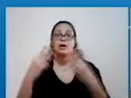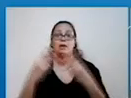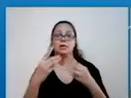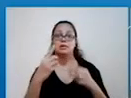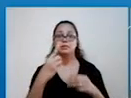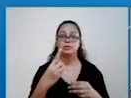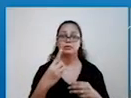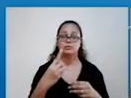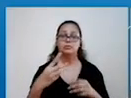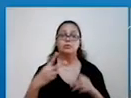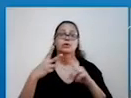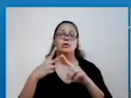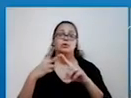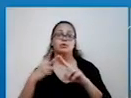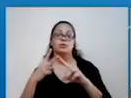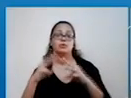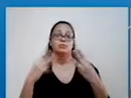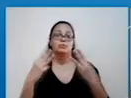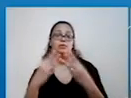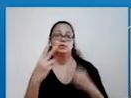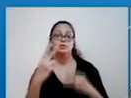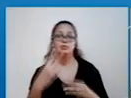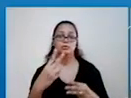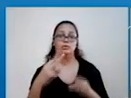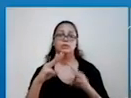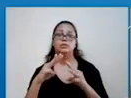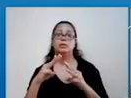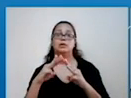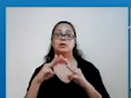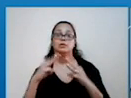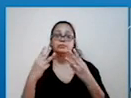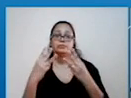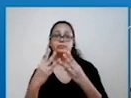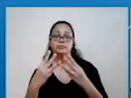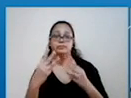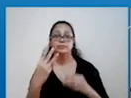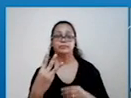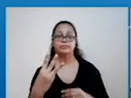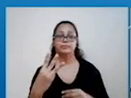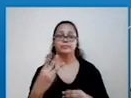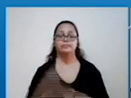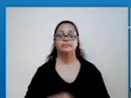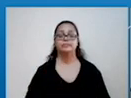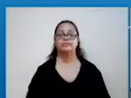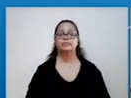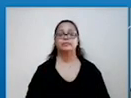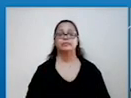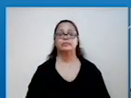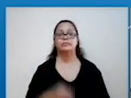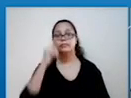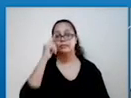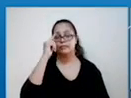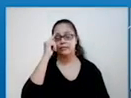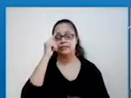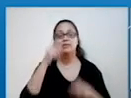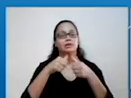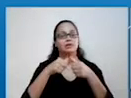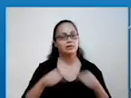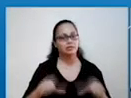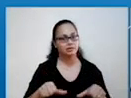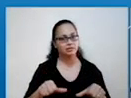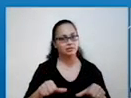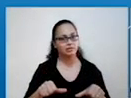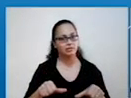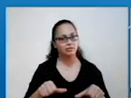deutério número de massa 2 e o trítio número de massa 3. Como os isótopos pertencem ao mesmo elemento